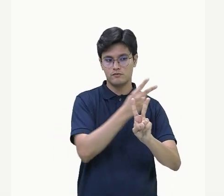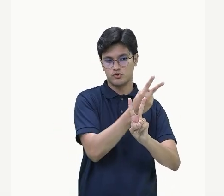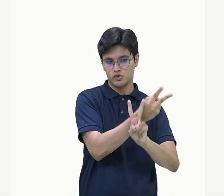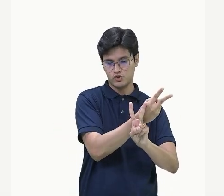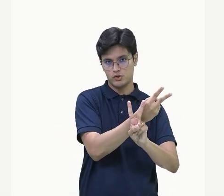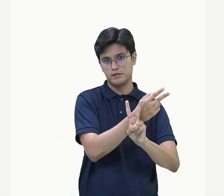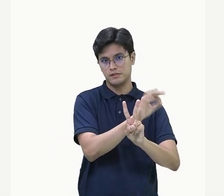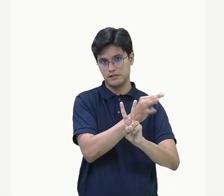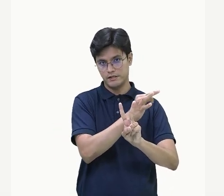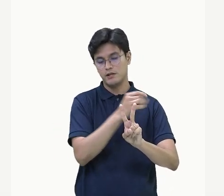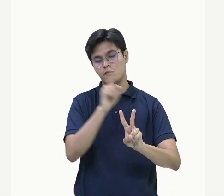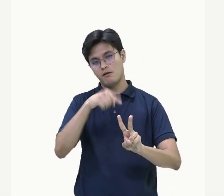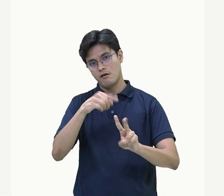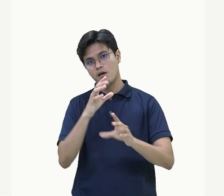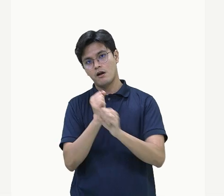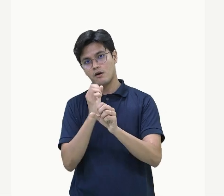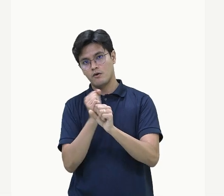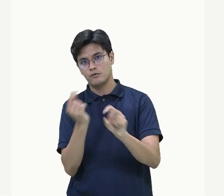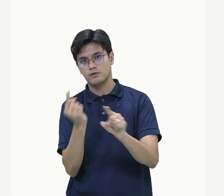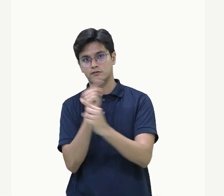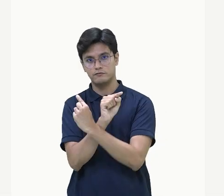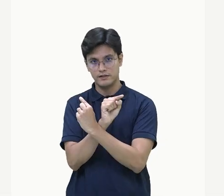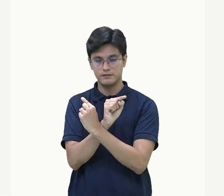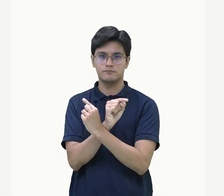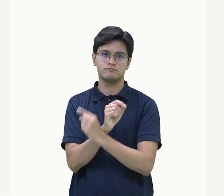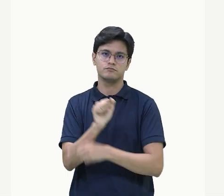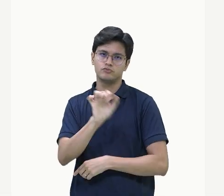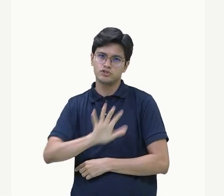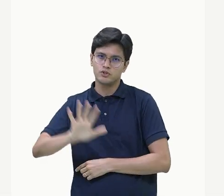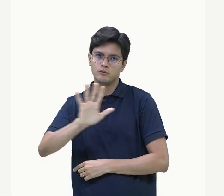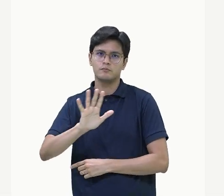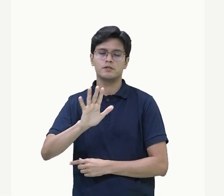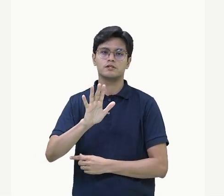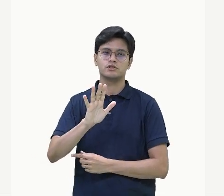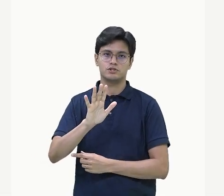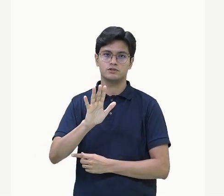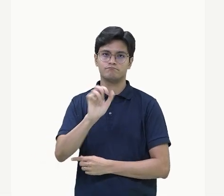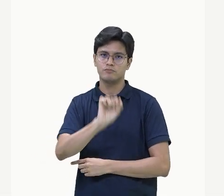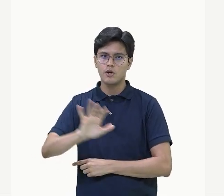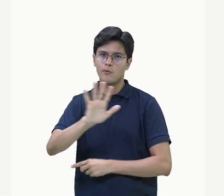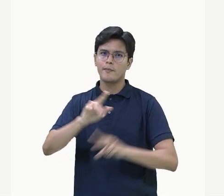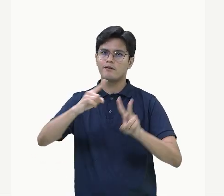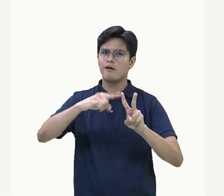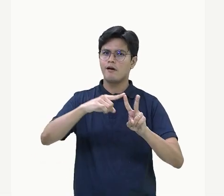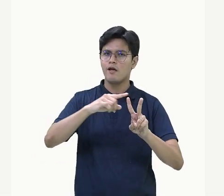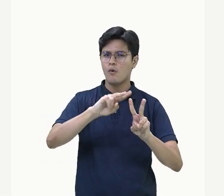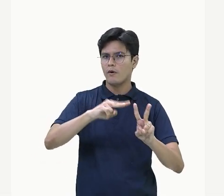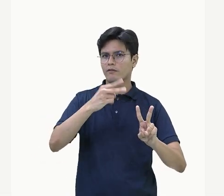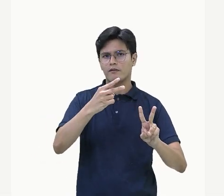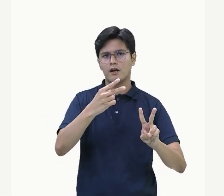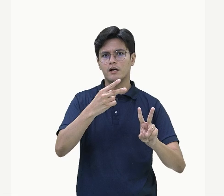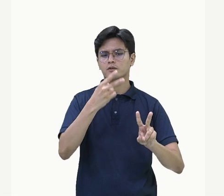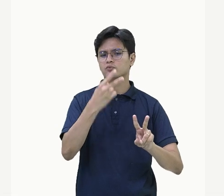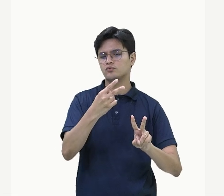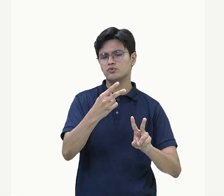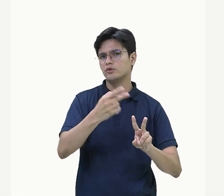não usa o 2 aqui. Só que eu vou deixar o 2 aparecendo